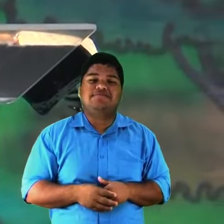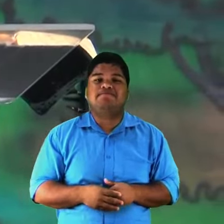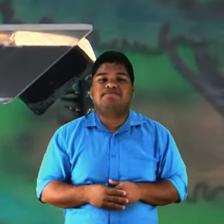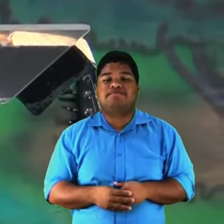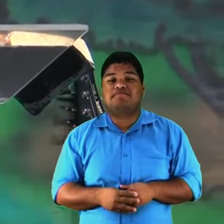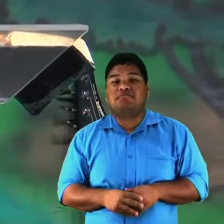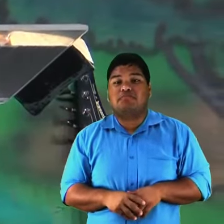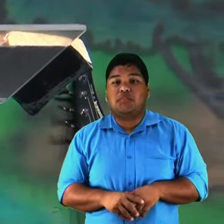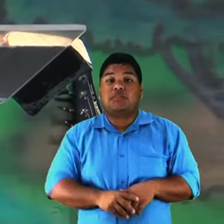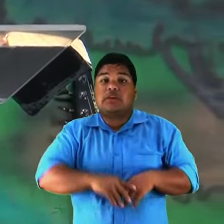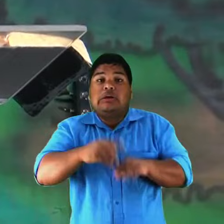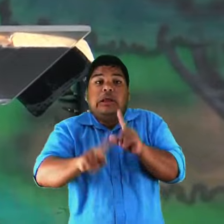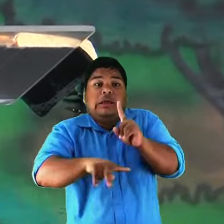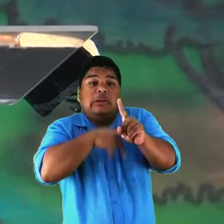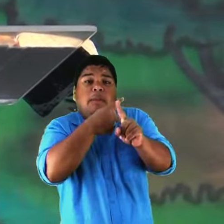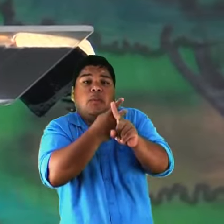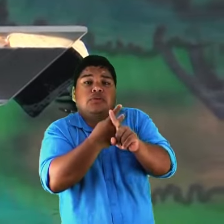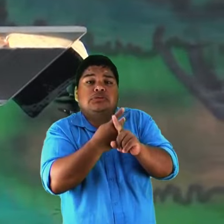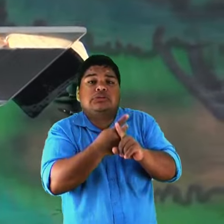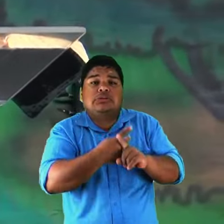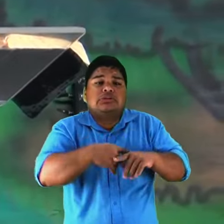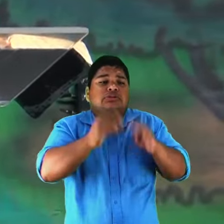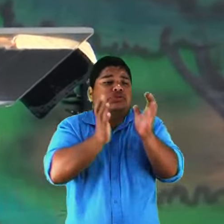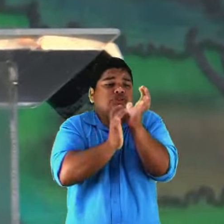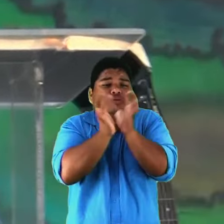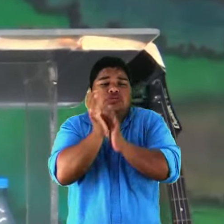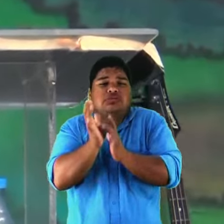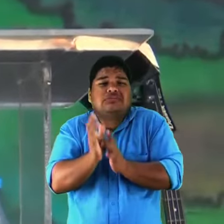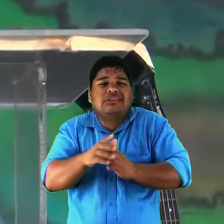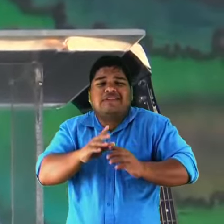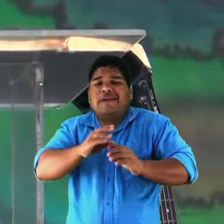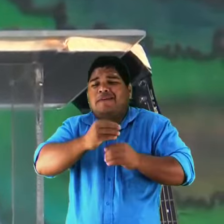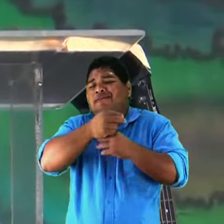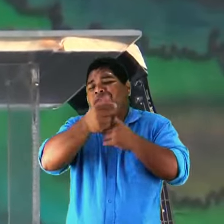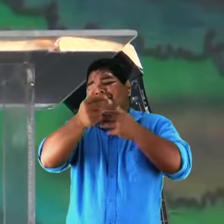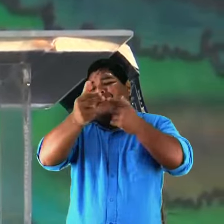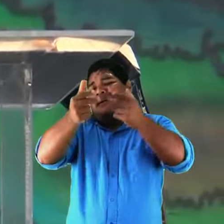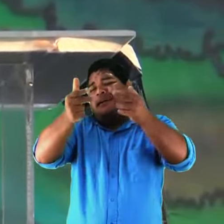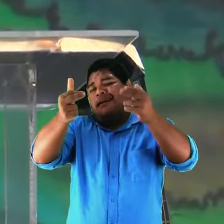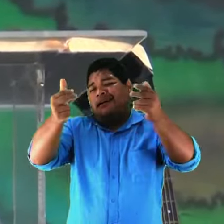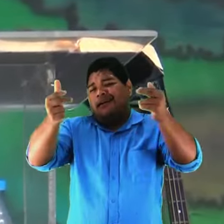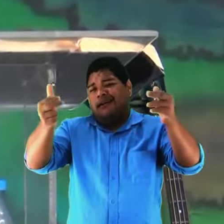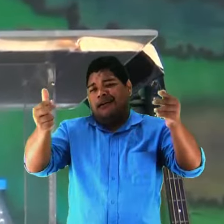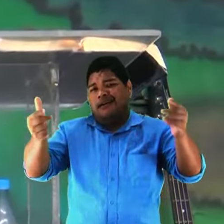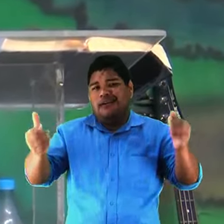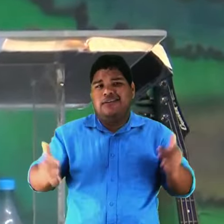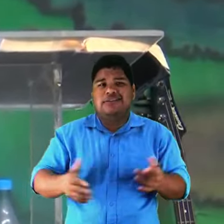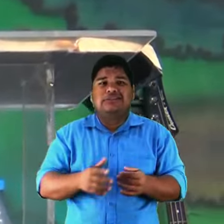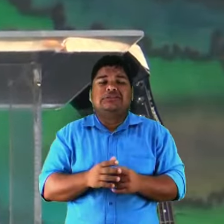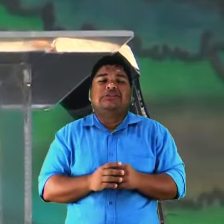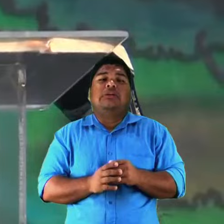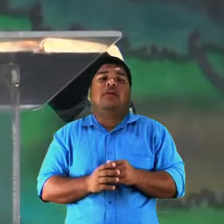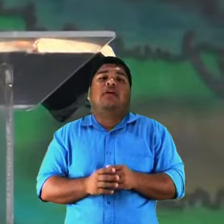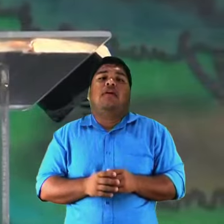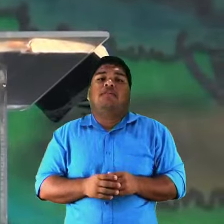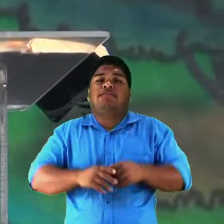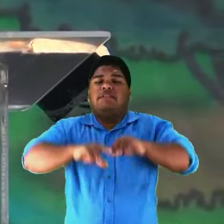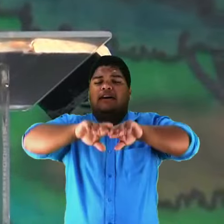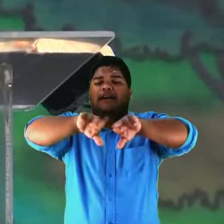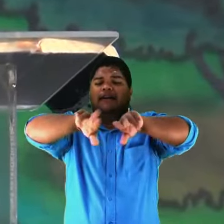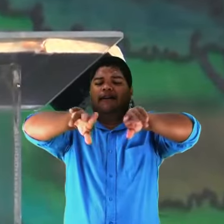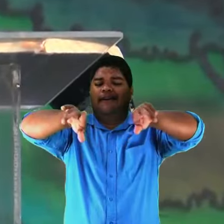disso, Jesus começa a dar uma série de instruções, que é isso que eu quero olhar com você. No